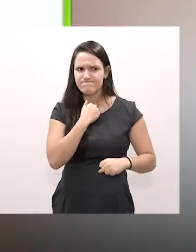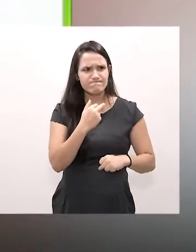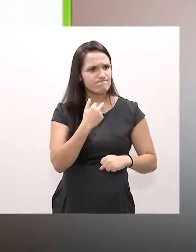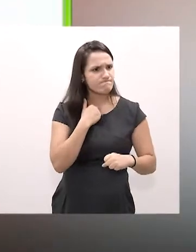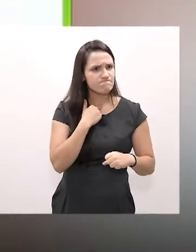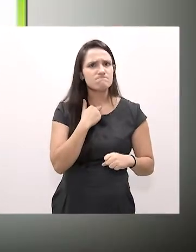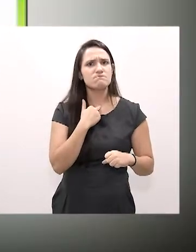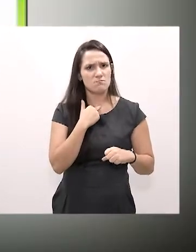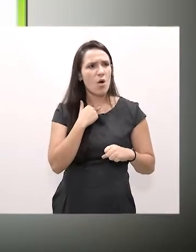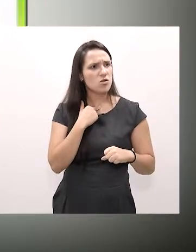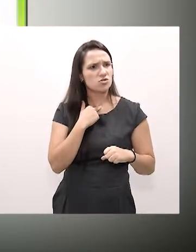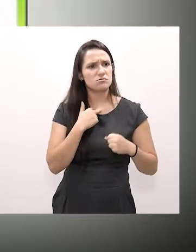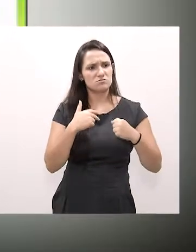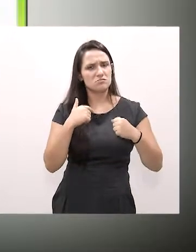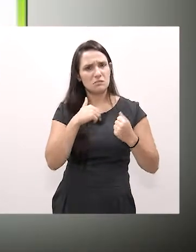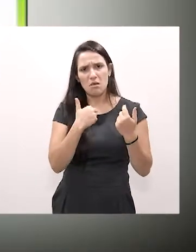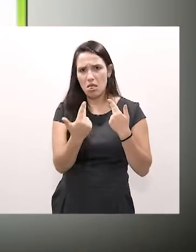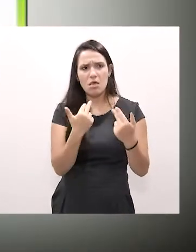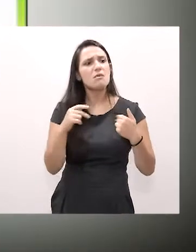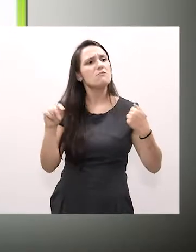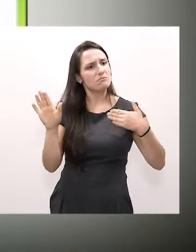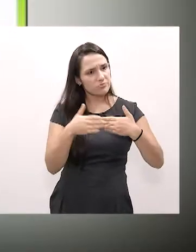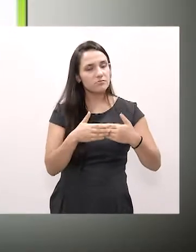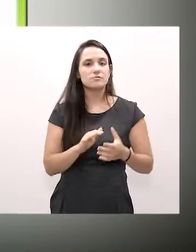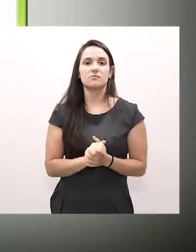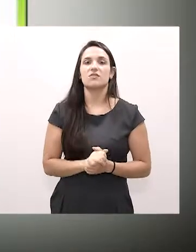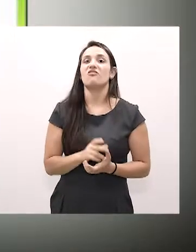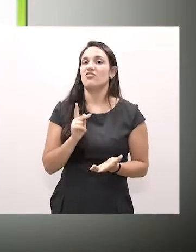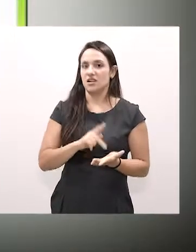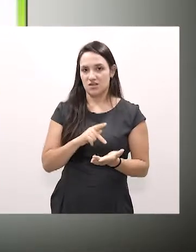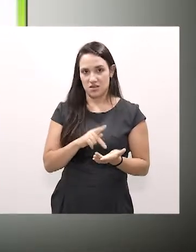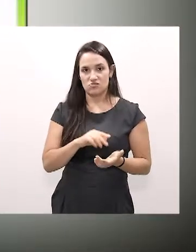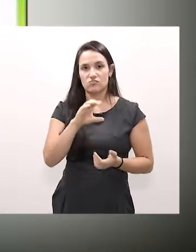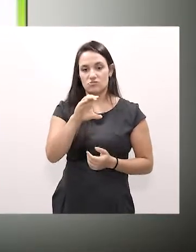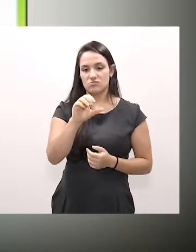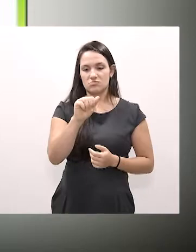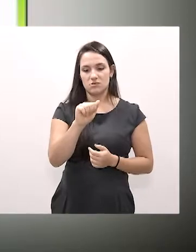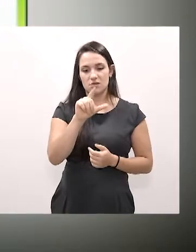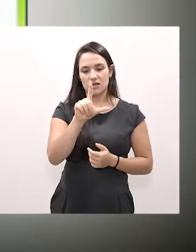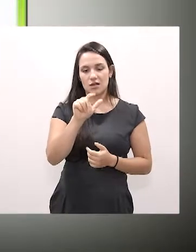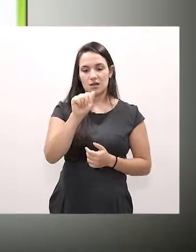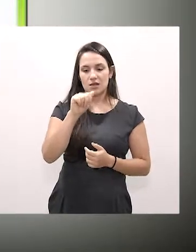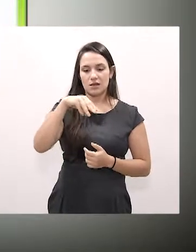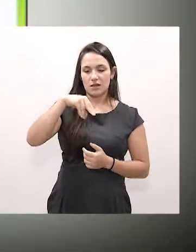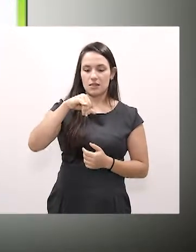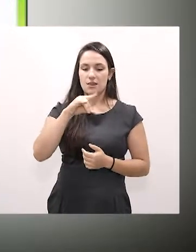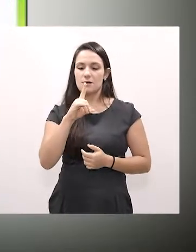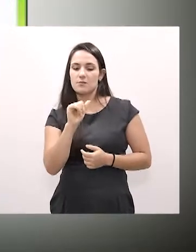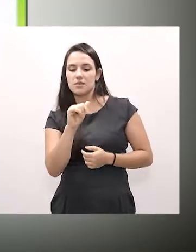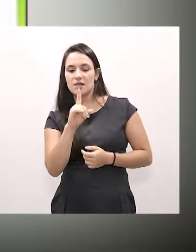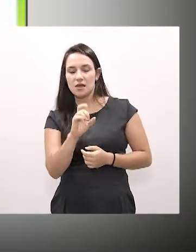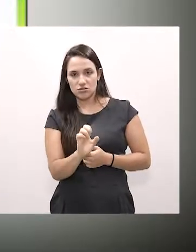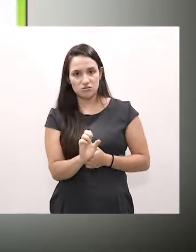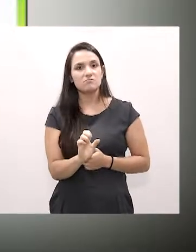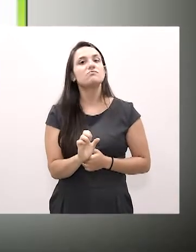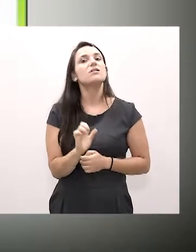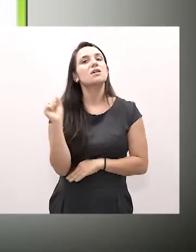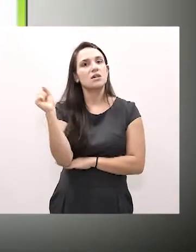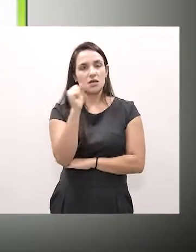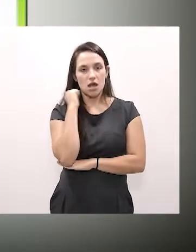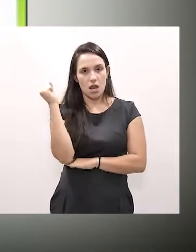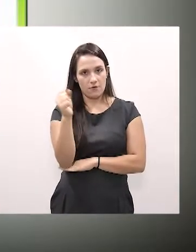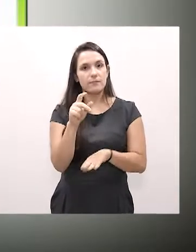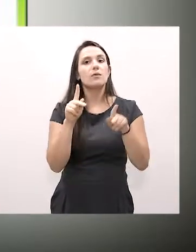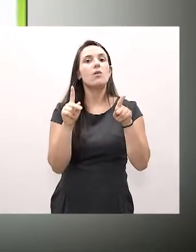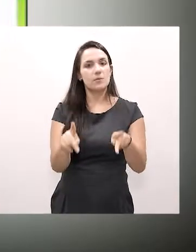empenho necessário. De fato, nós estamos vivendo um momento de calamidade pública em todo o estado, pelos números que